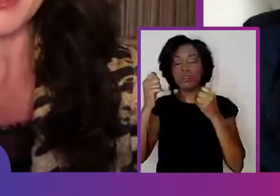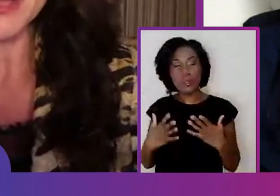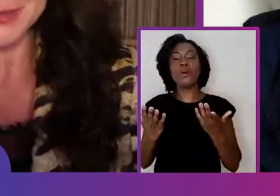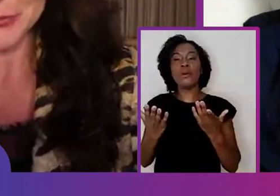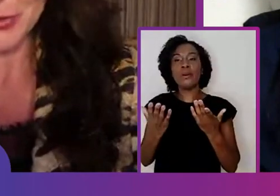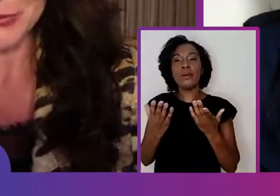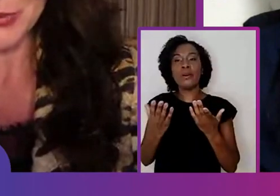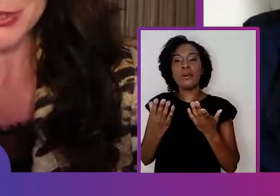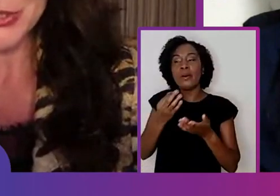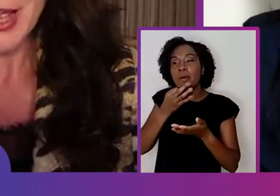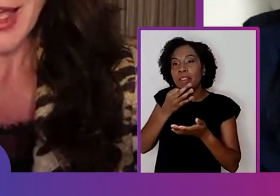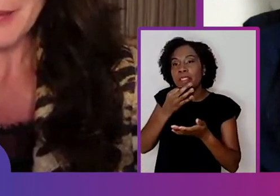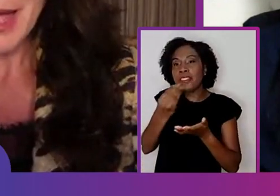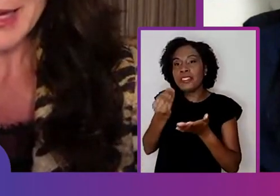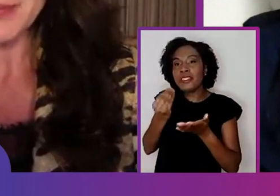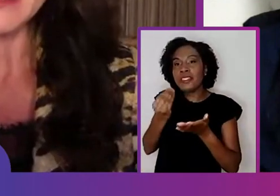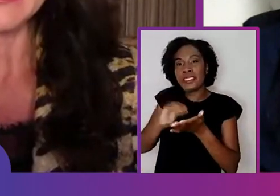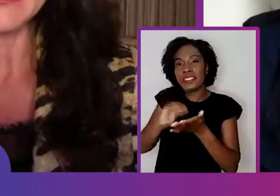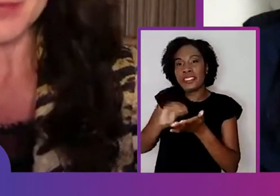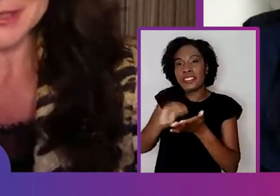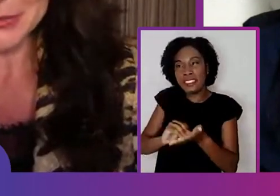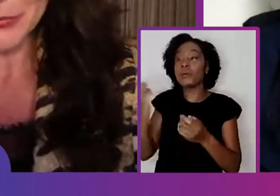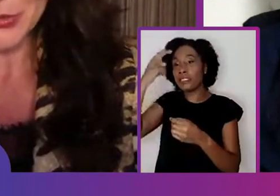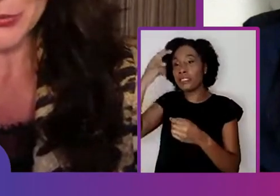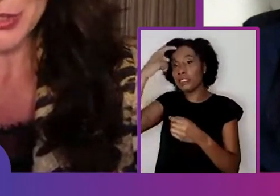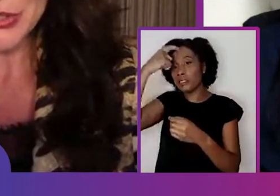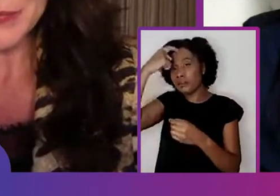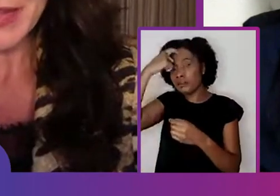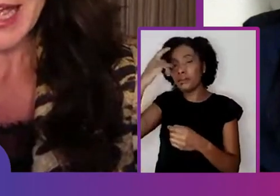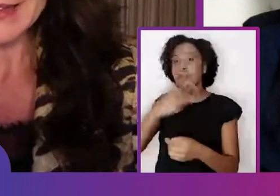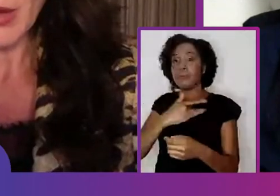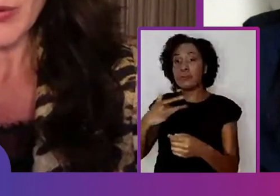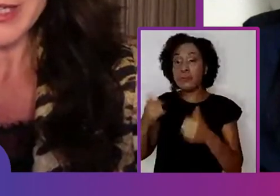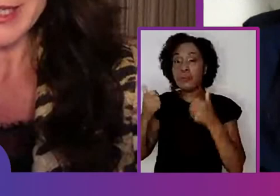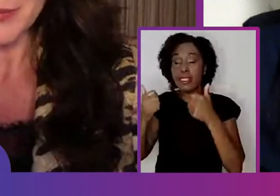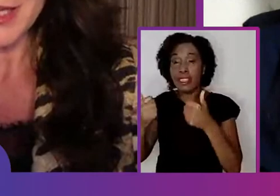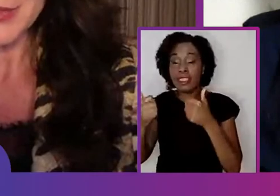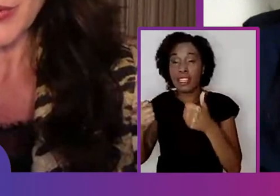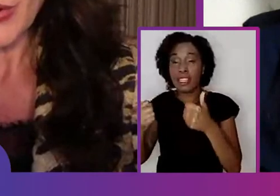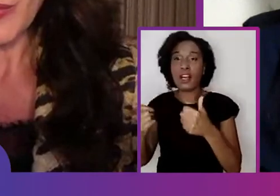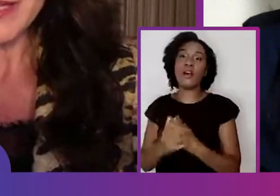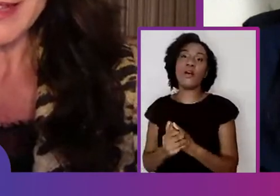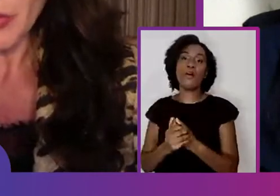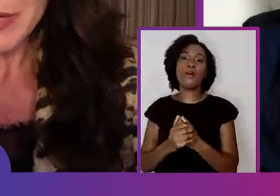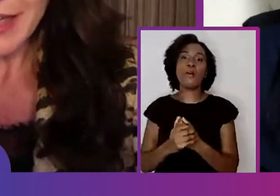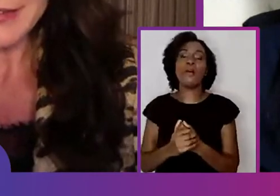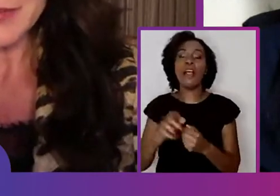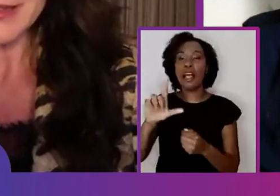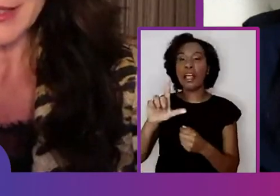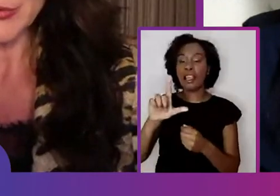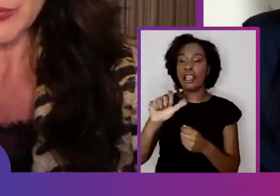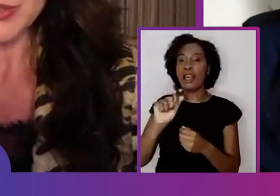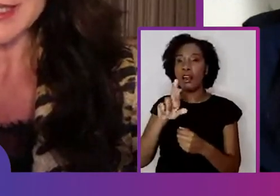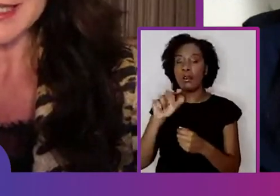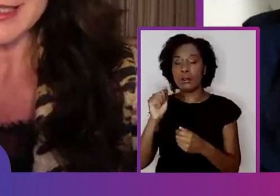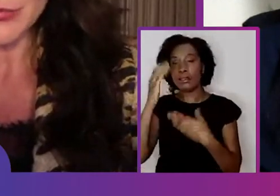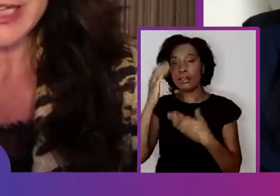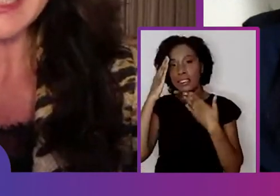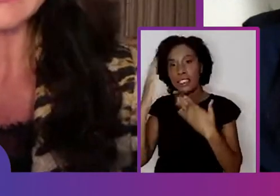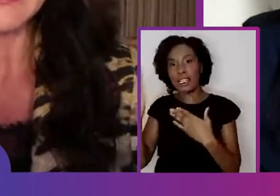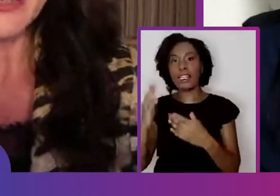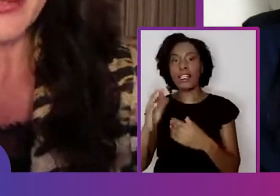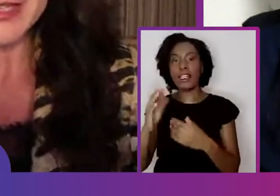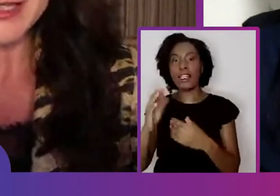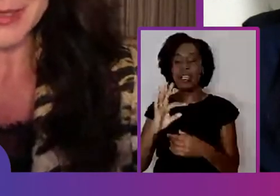Vanessa Abad está mandando boa noite. A Mara Petrin mandando boa noite. A Tauane Ribeiro, obrigada. Obrigada, Bradesco, por trazer